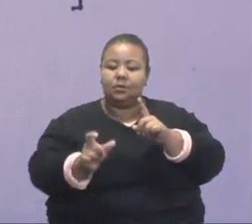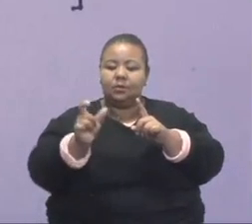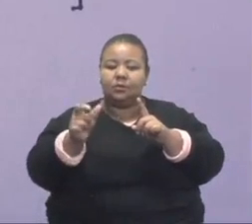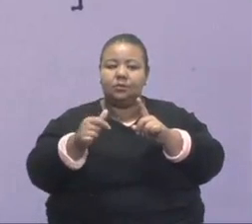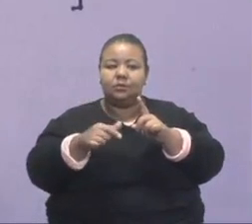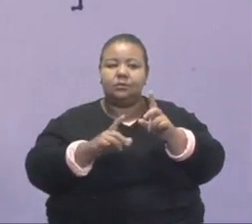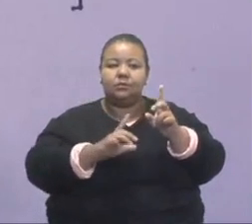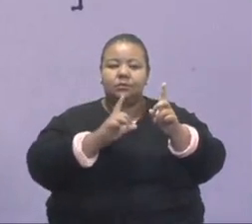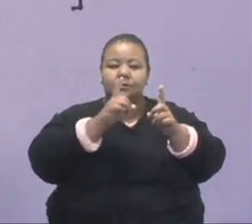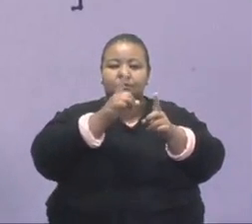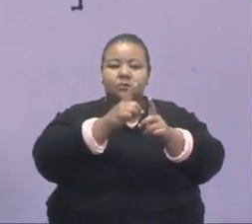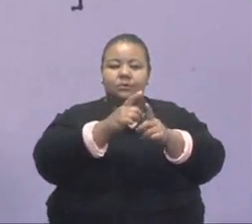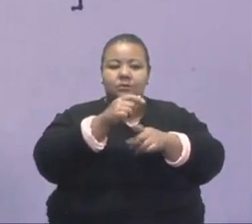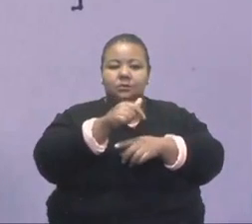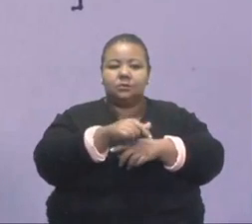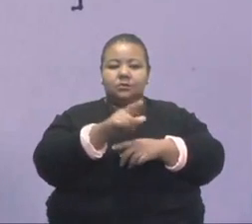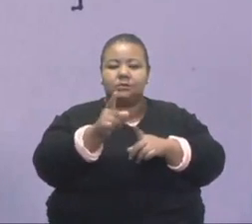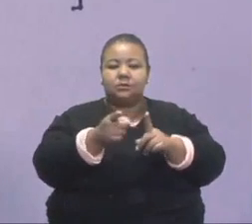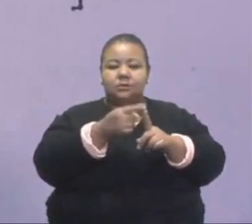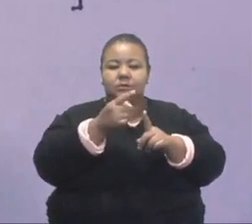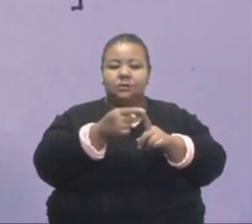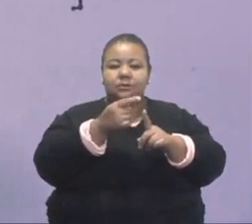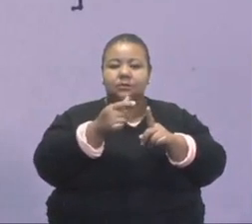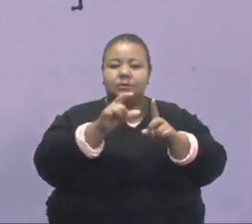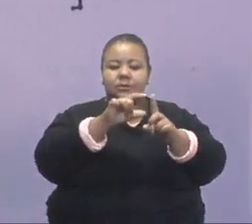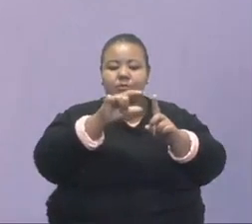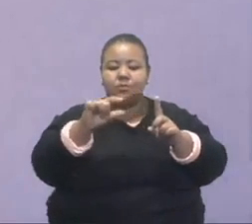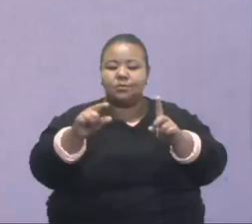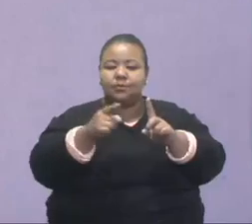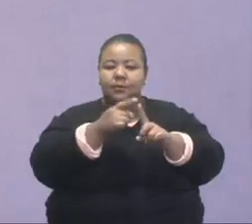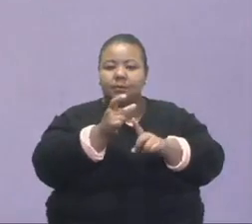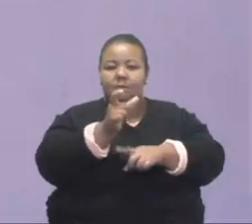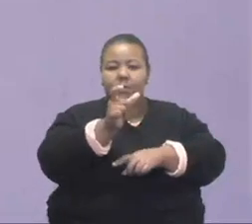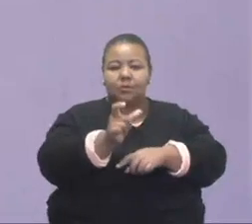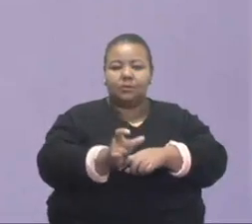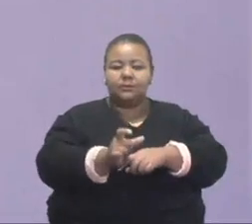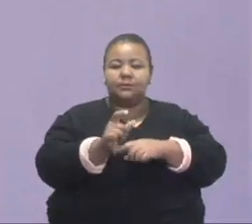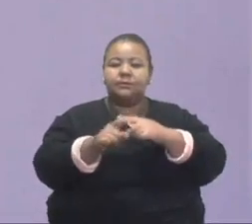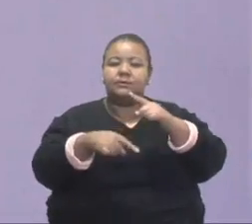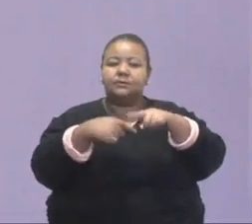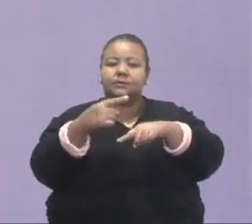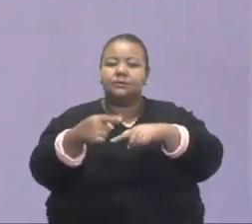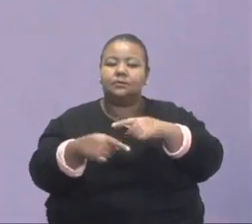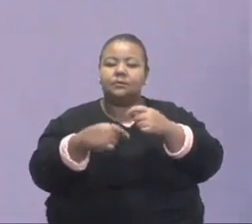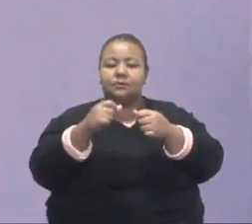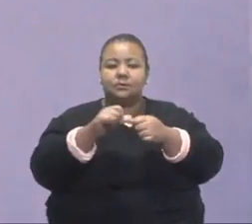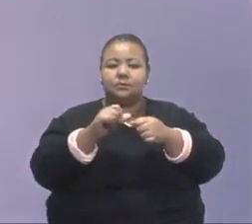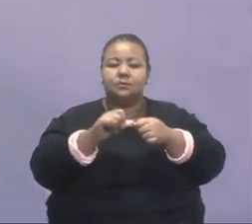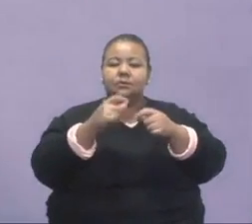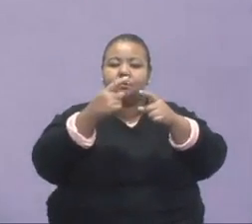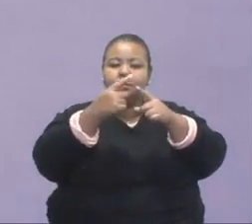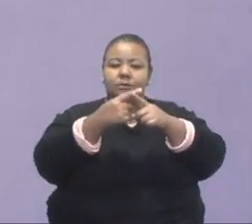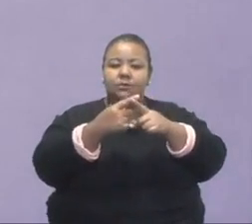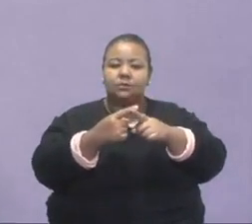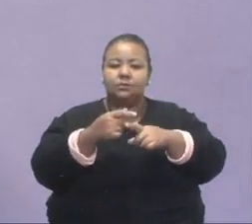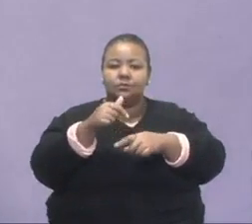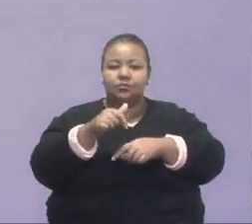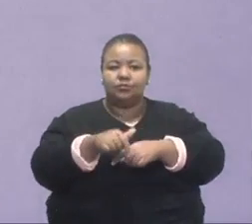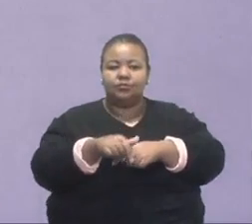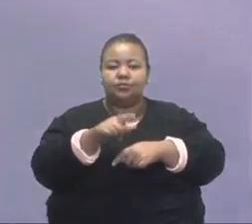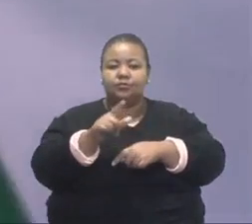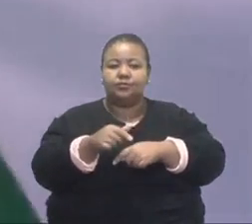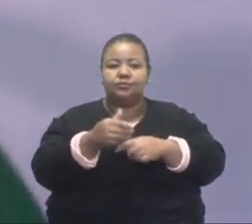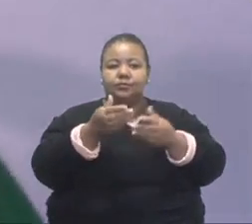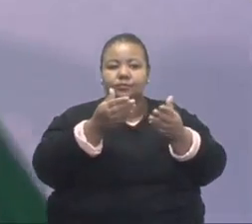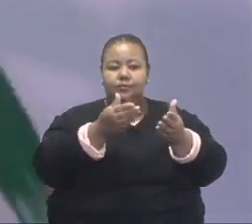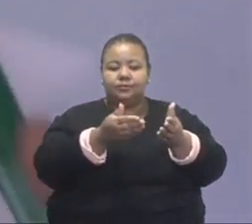aqui, o nosso elemento da primeira linha e da primeira coluna. Depois, se eu realizar a multiplicação aqui,